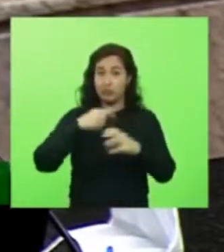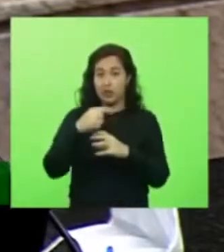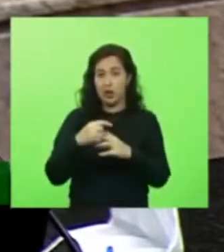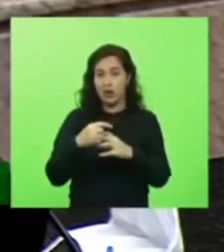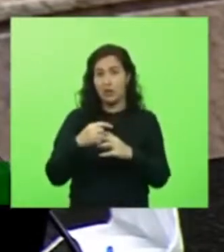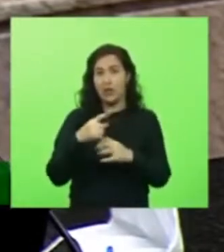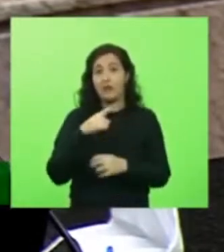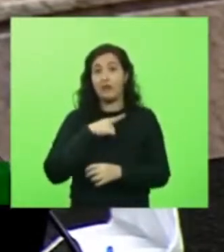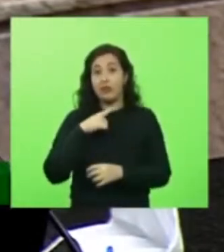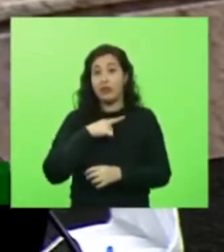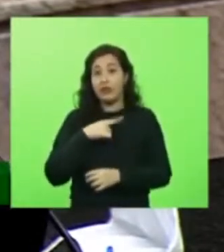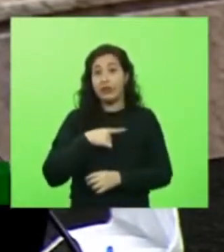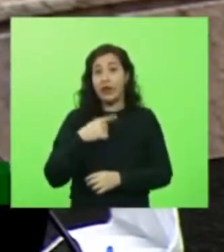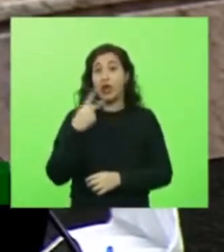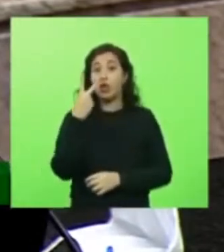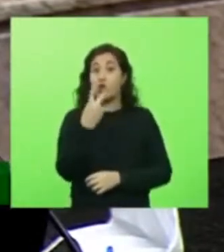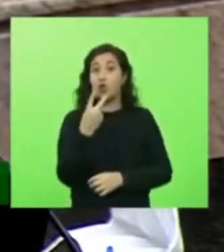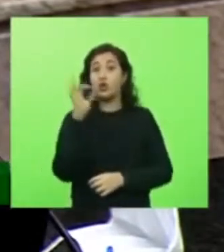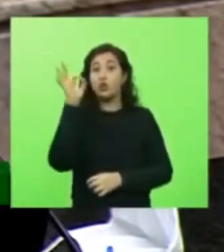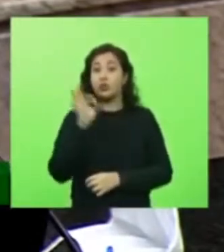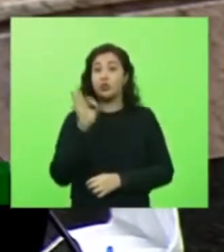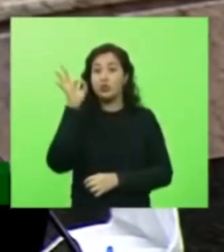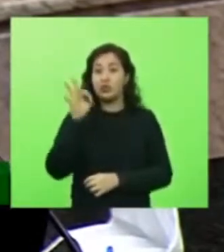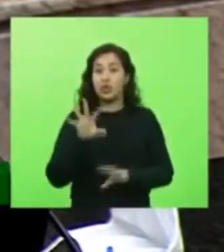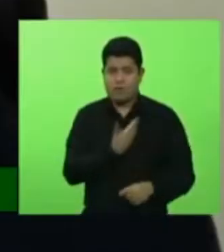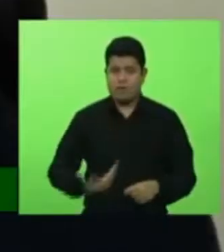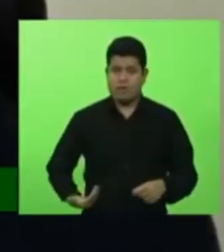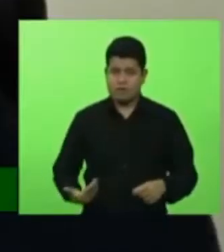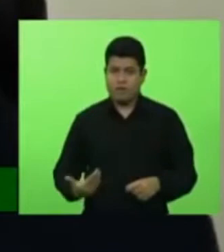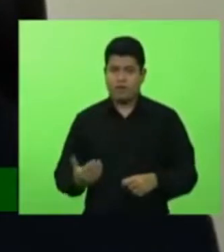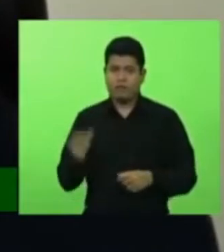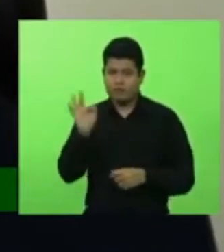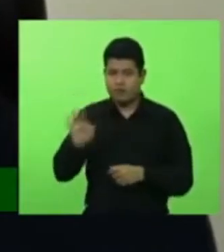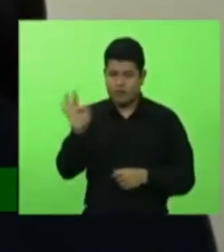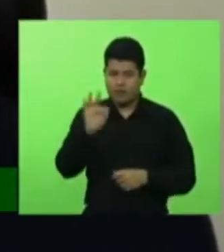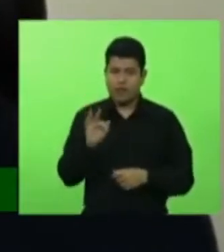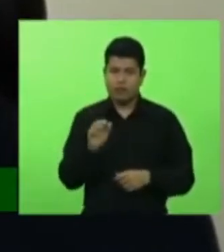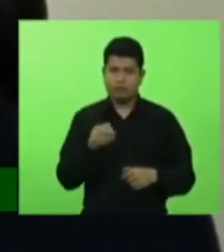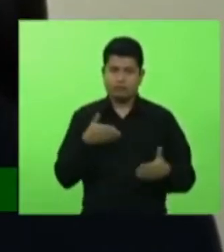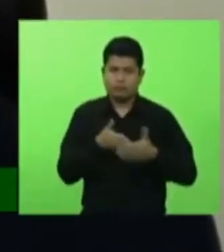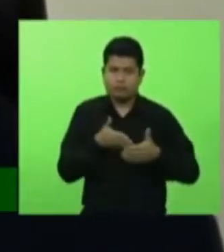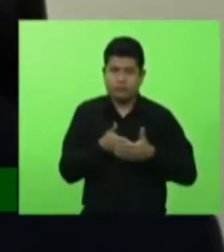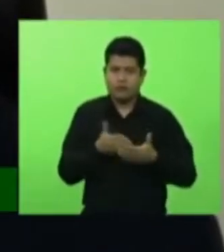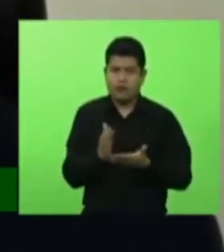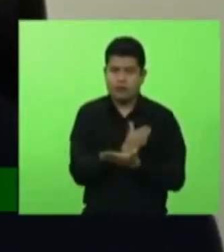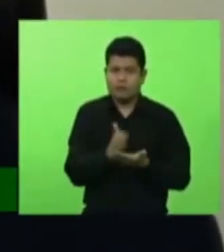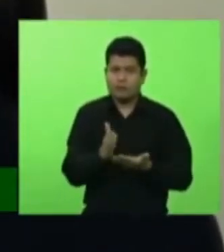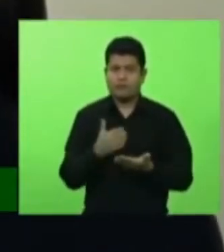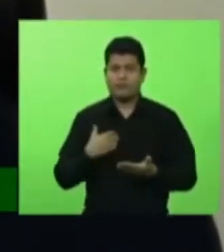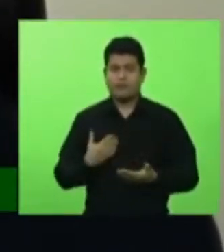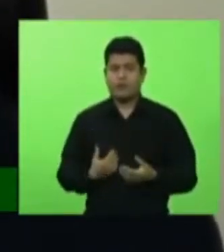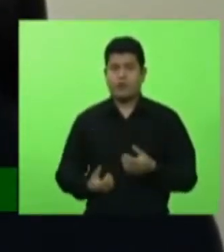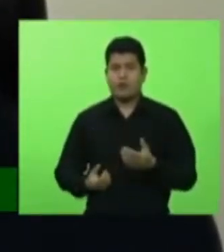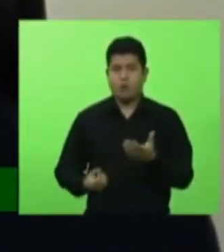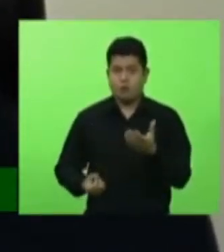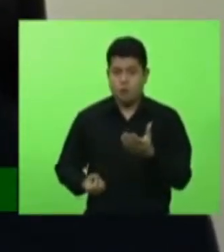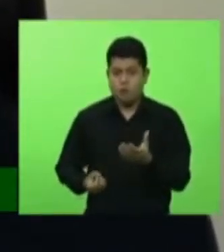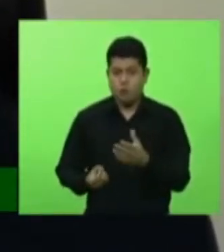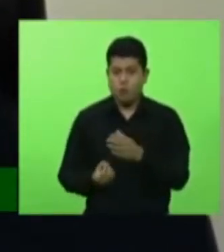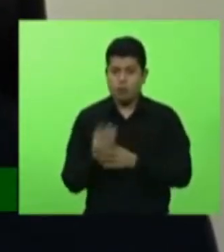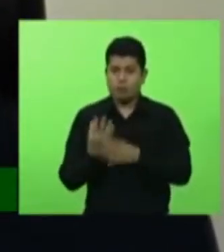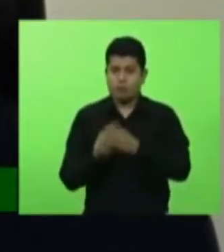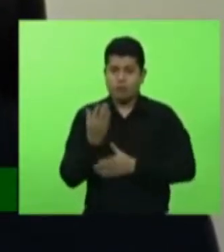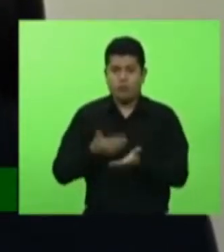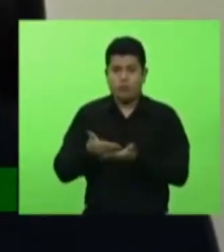apenas 2% de contaminados que são crianças. O deputado doutor Vicente Caro Prezo lembrou que o governo do